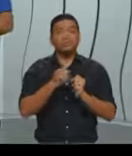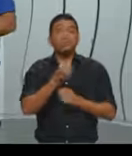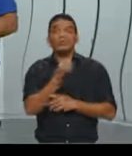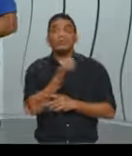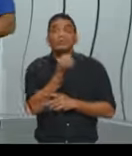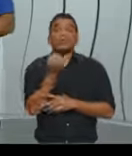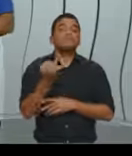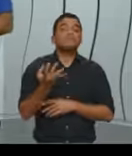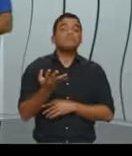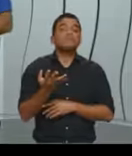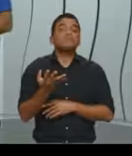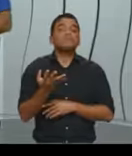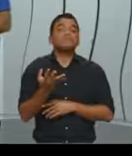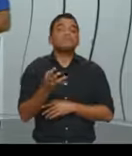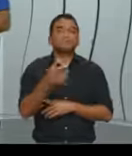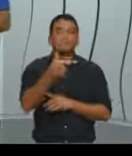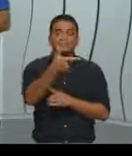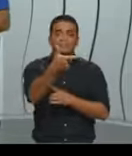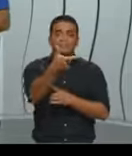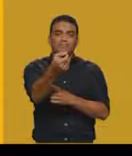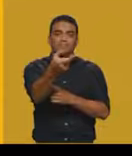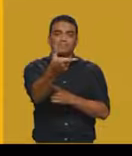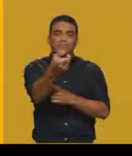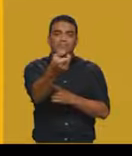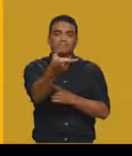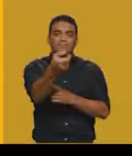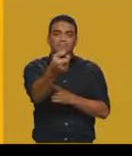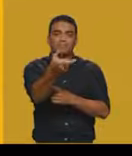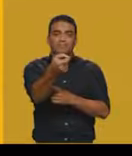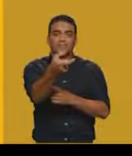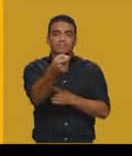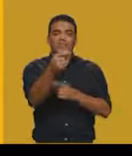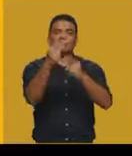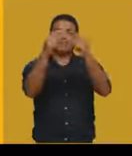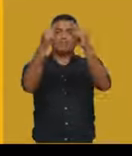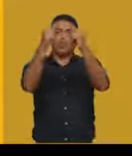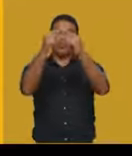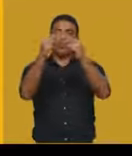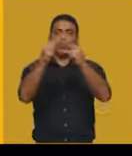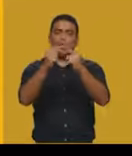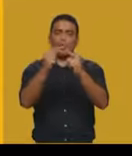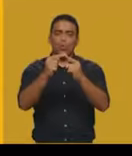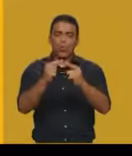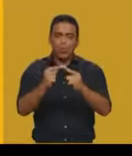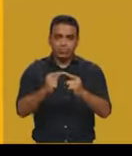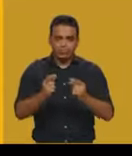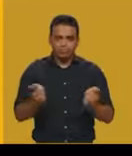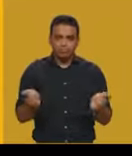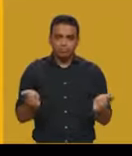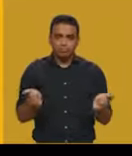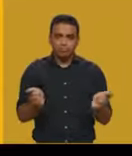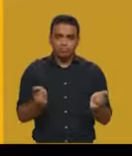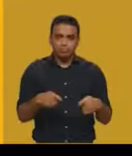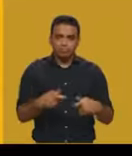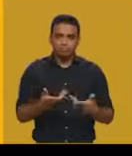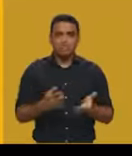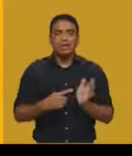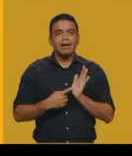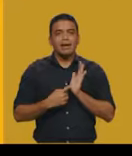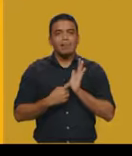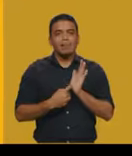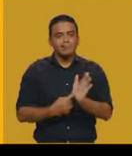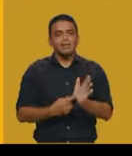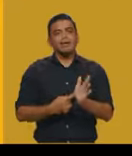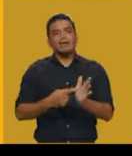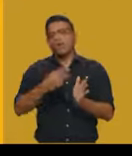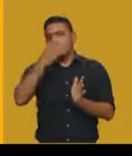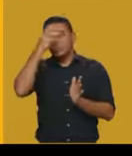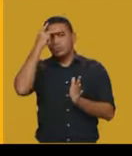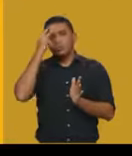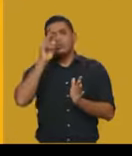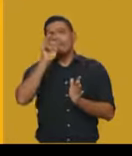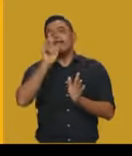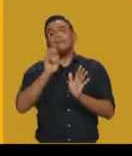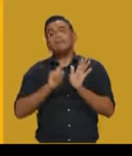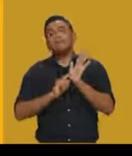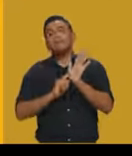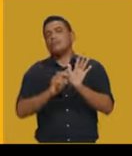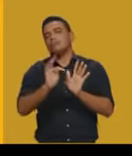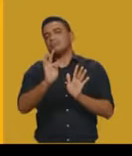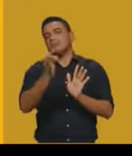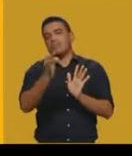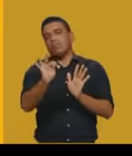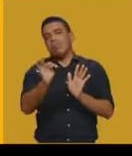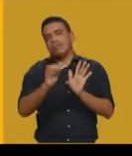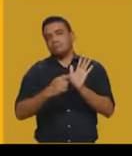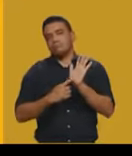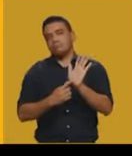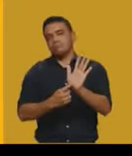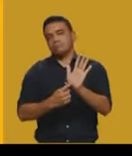deu? 20. 20 combinações possíveis para apresentarem esse trabalho.